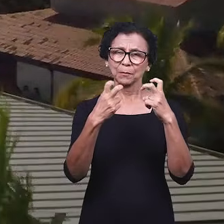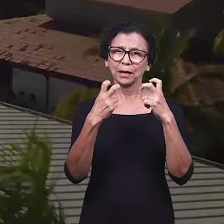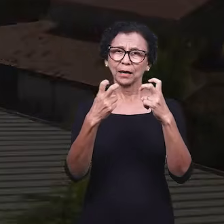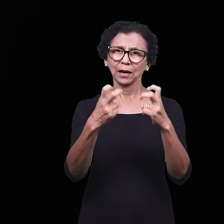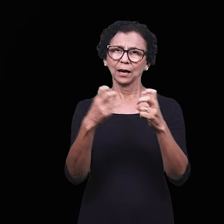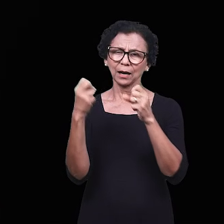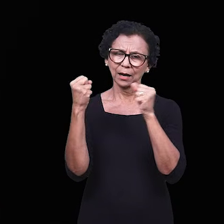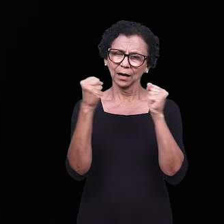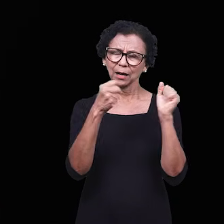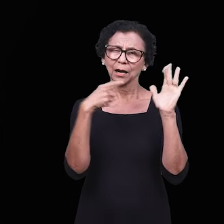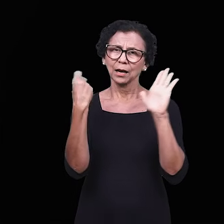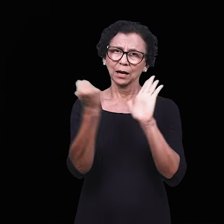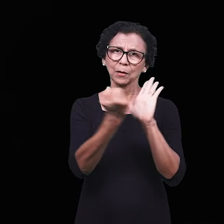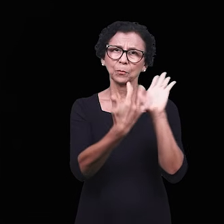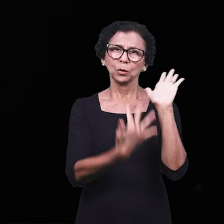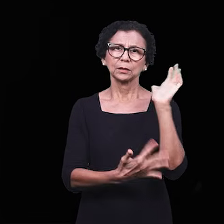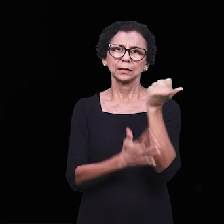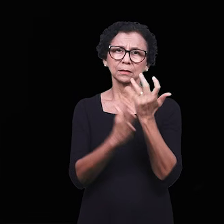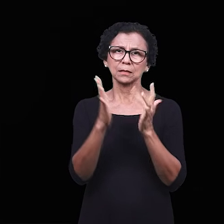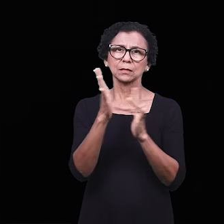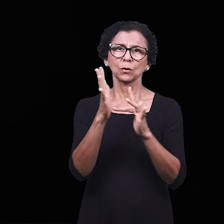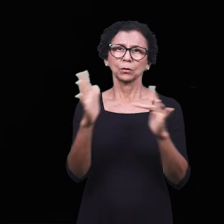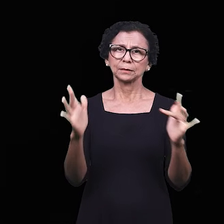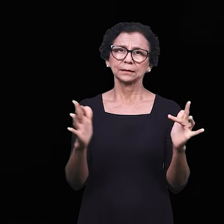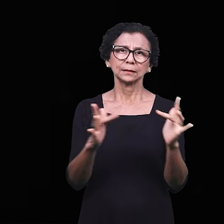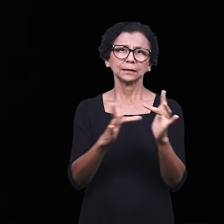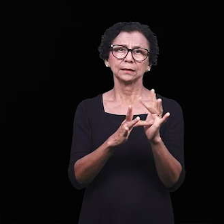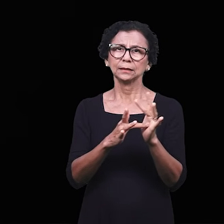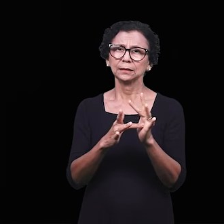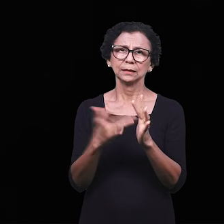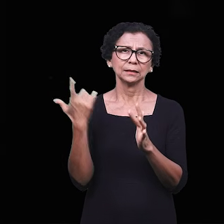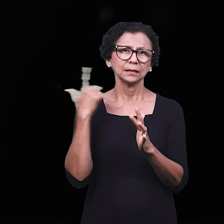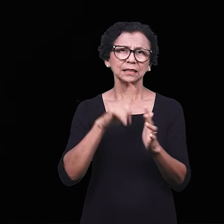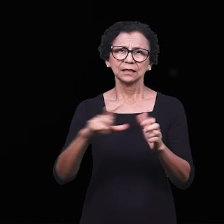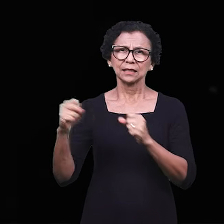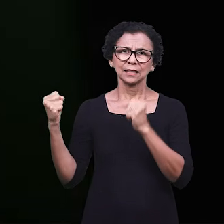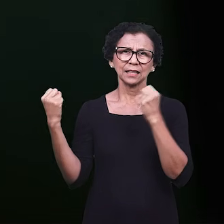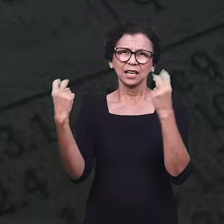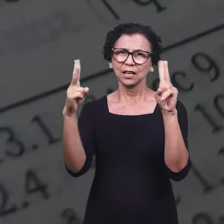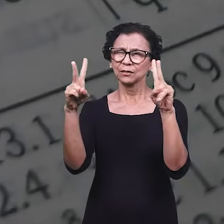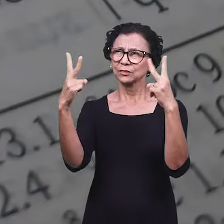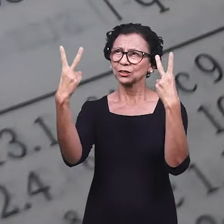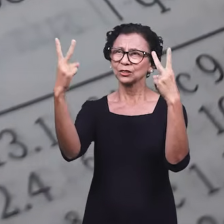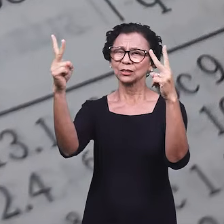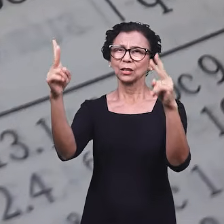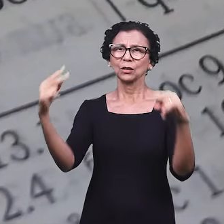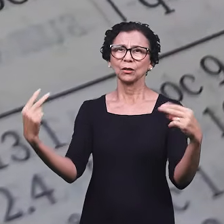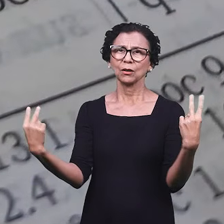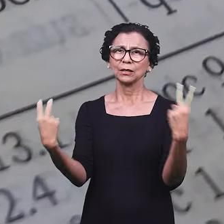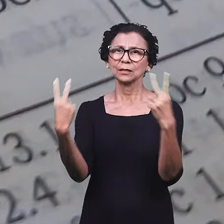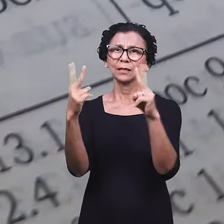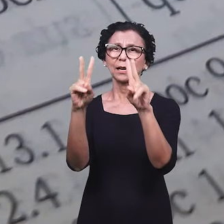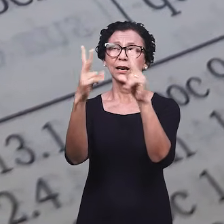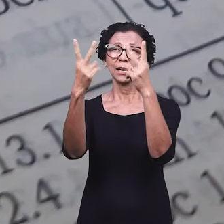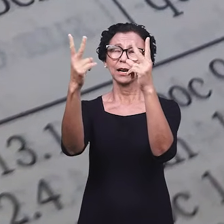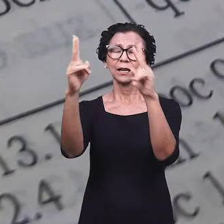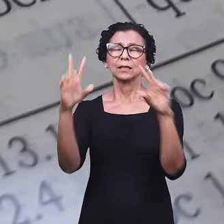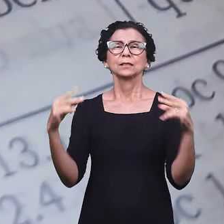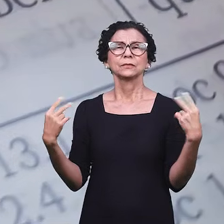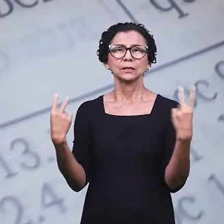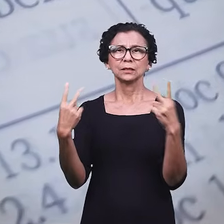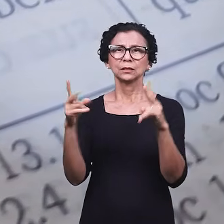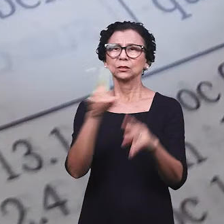E quem tiver Teu sangue sobre si, terá vitória,